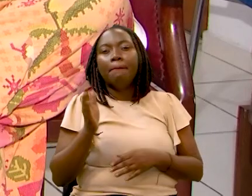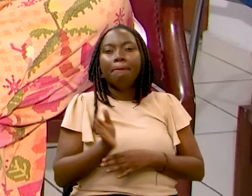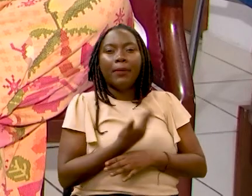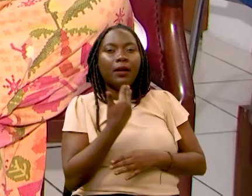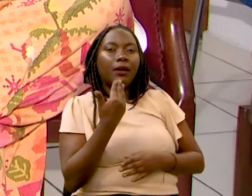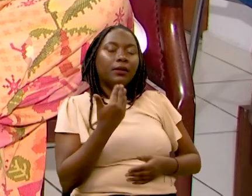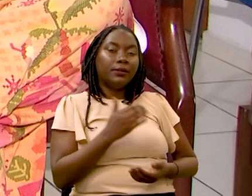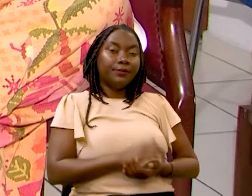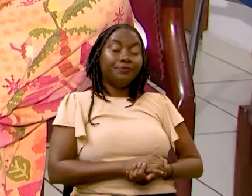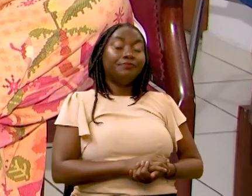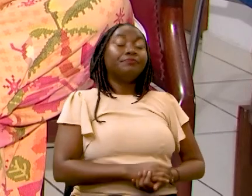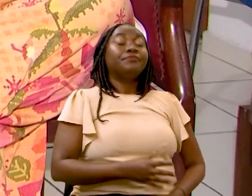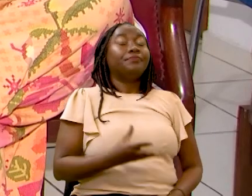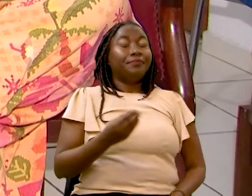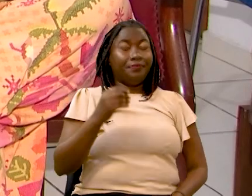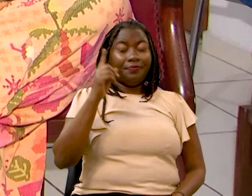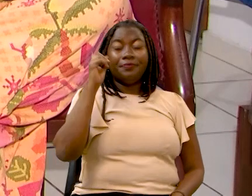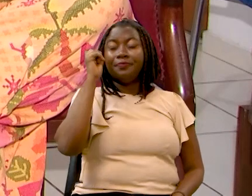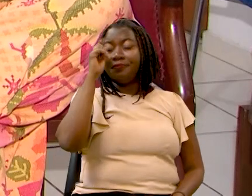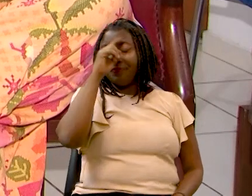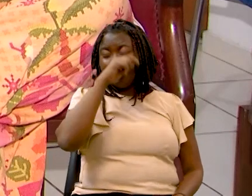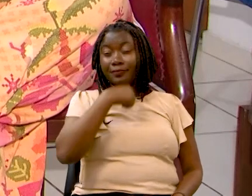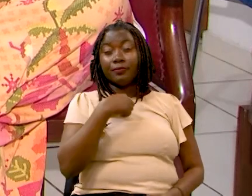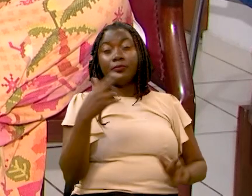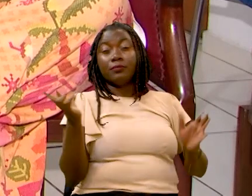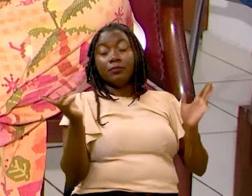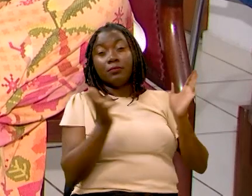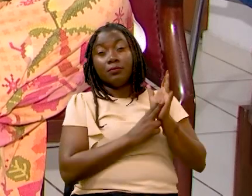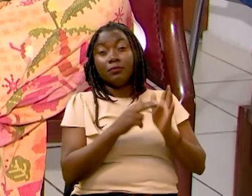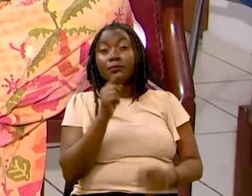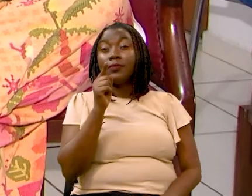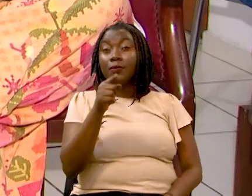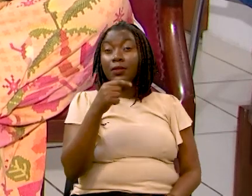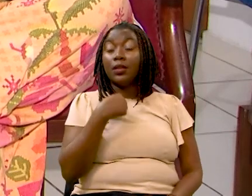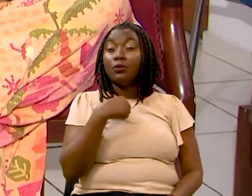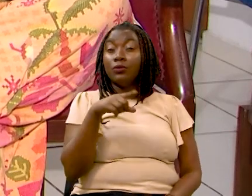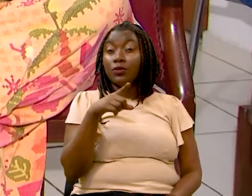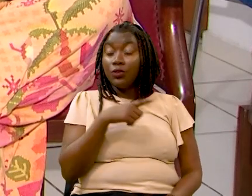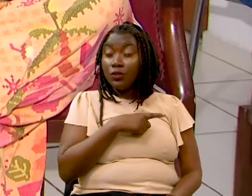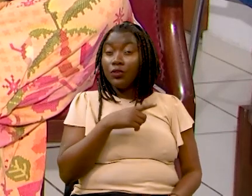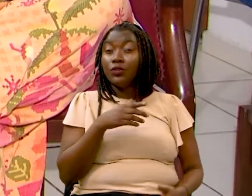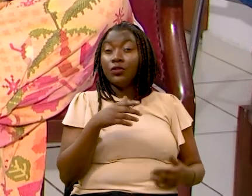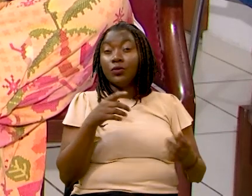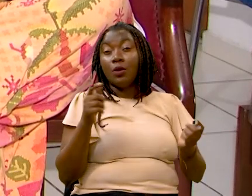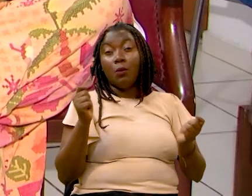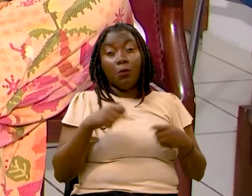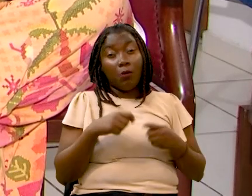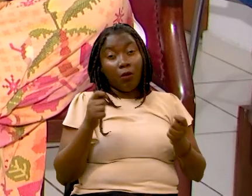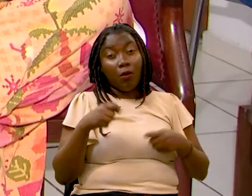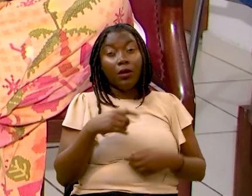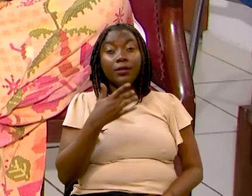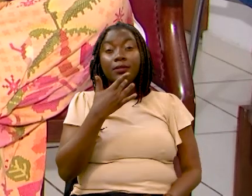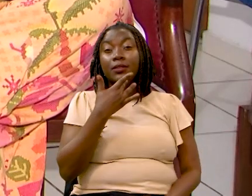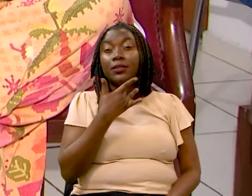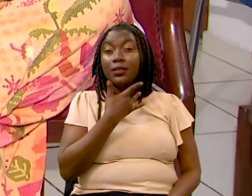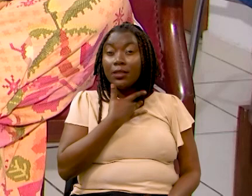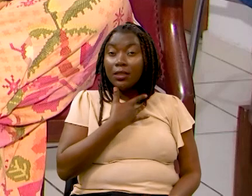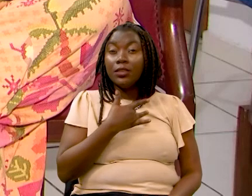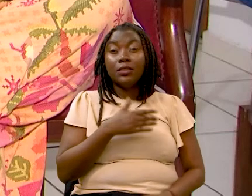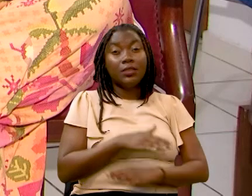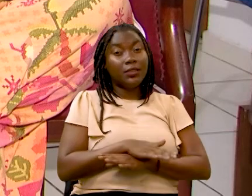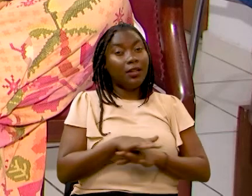para você, Andréia, empresária, passar por aquele período? Muito difícil. Eu confesso para você que eu